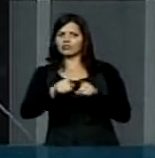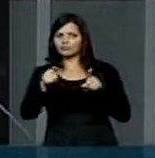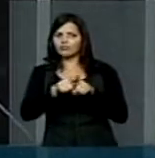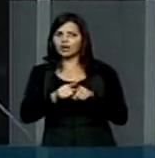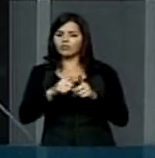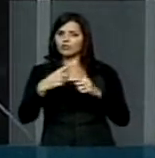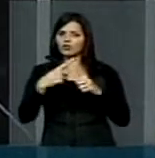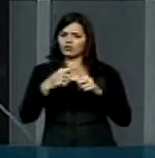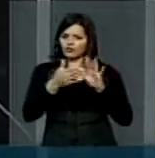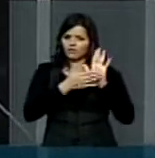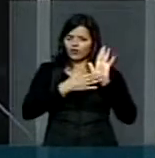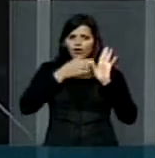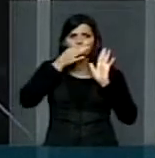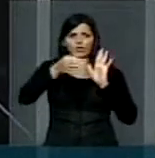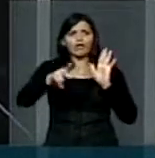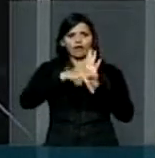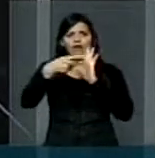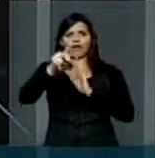quando